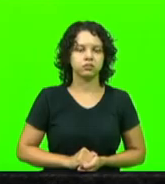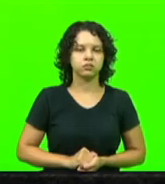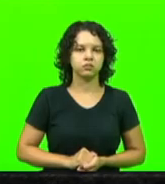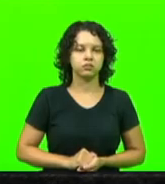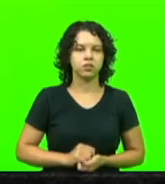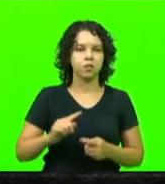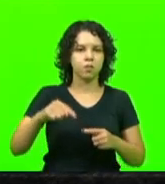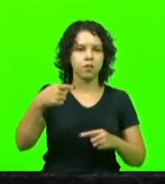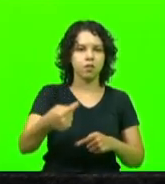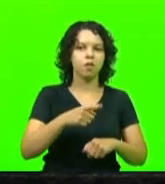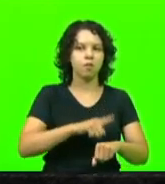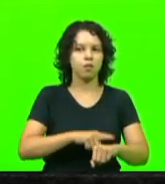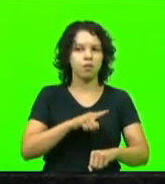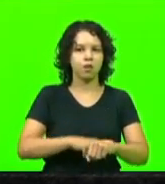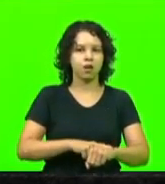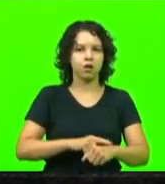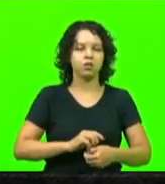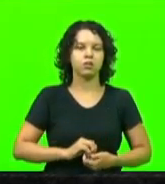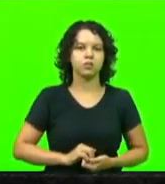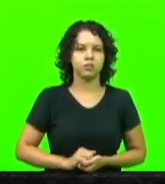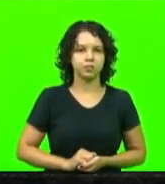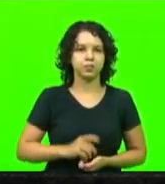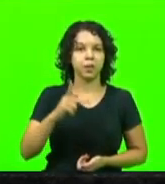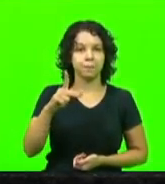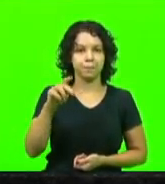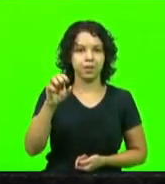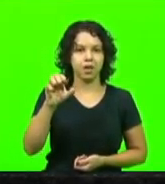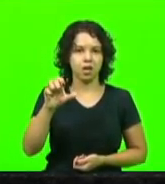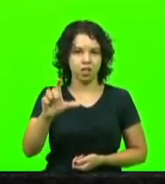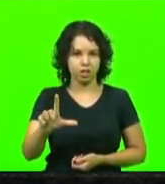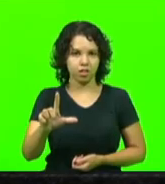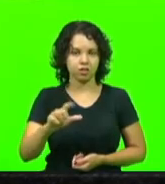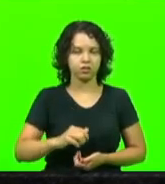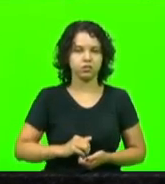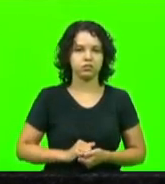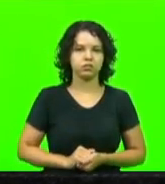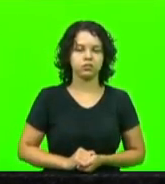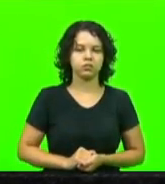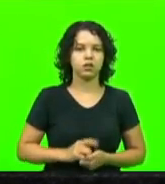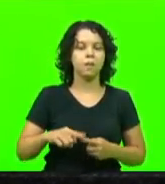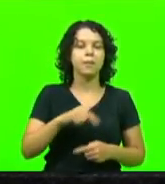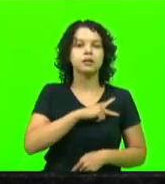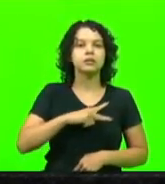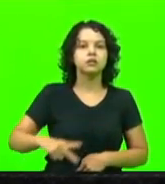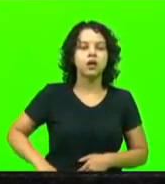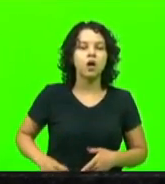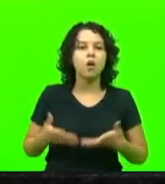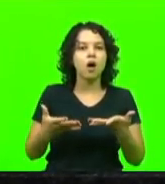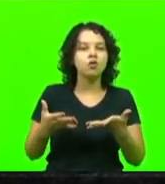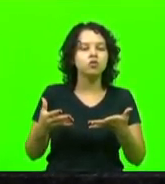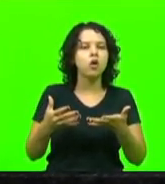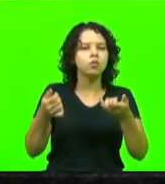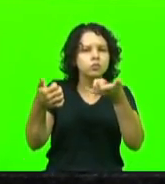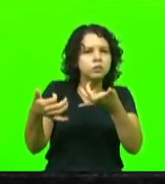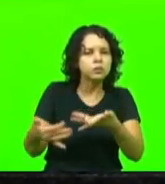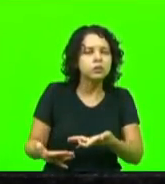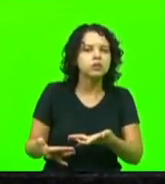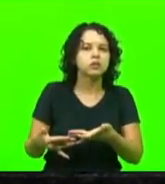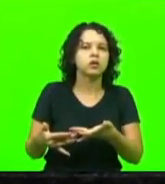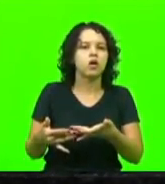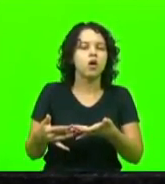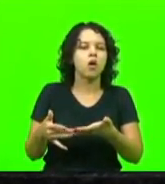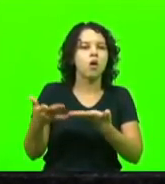Próximo horário pertence ao PL. Senhor presidente, só queria fazer uma observação. A palavra, líder